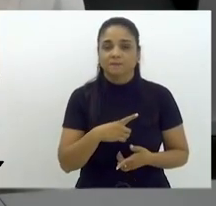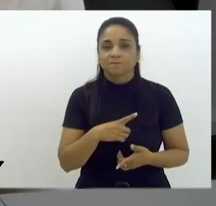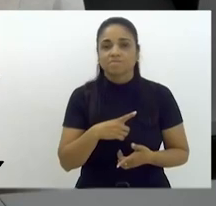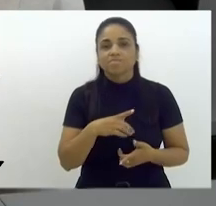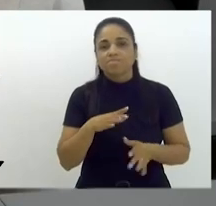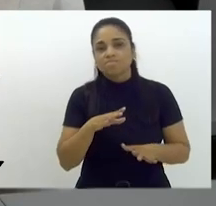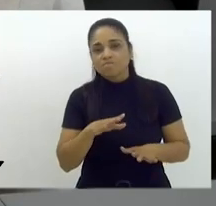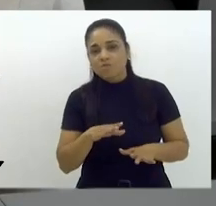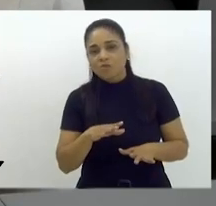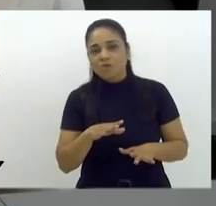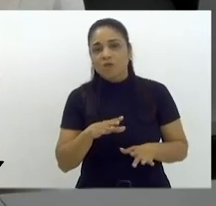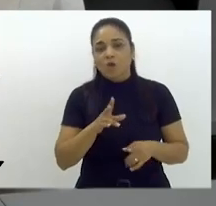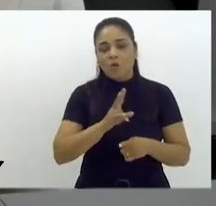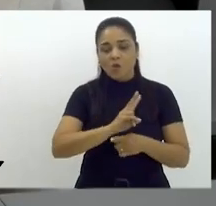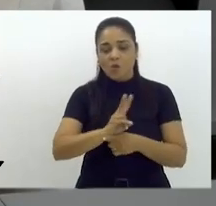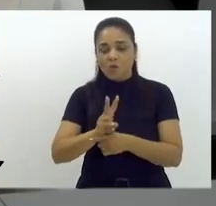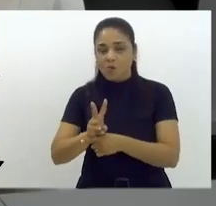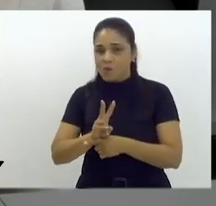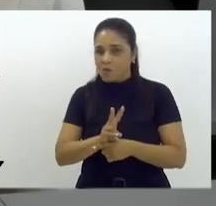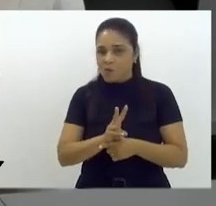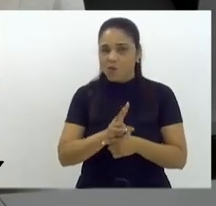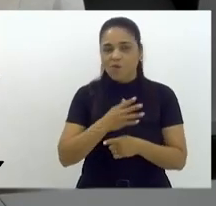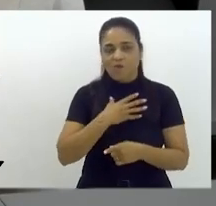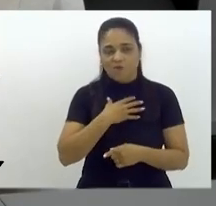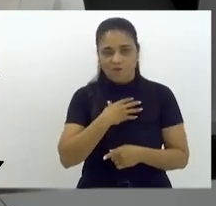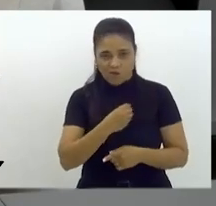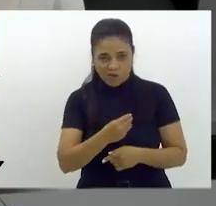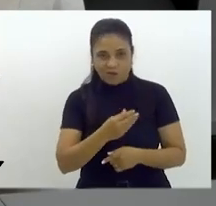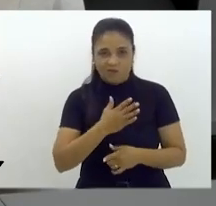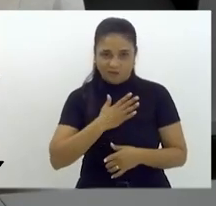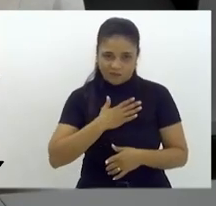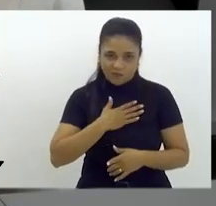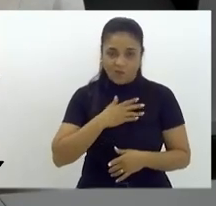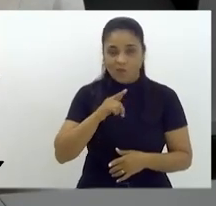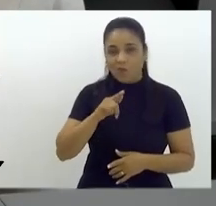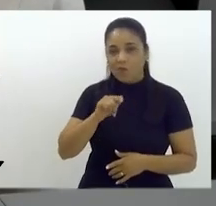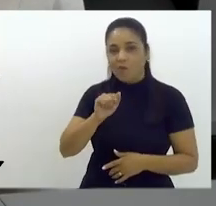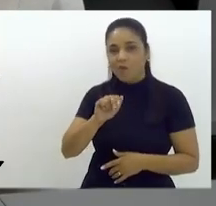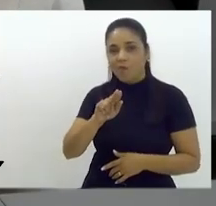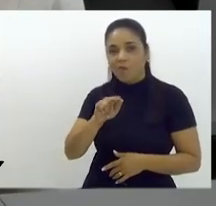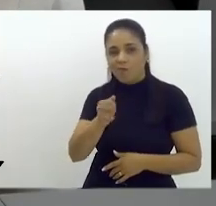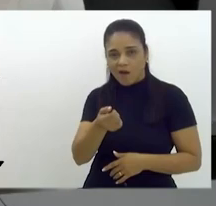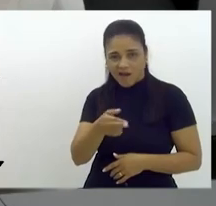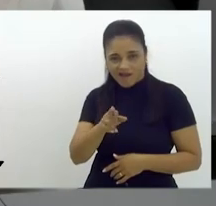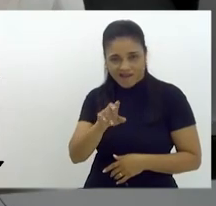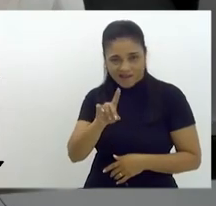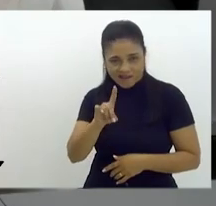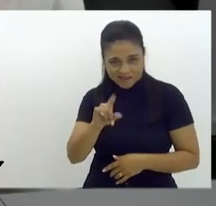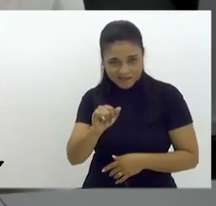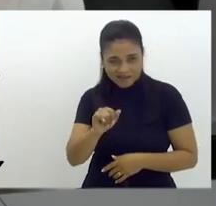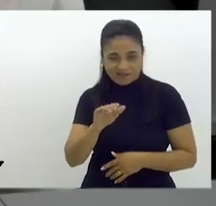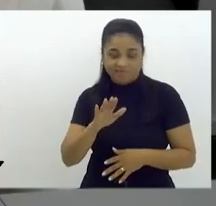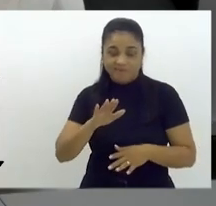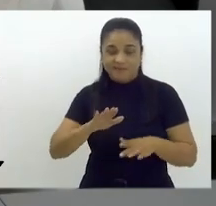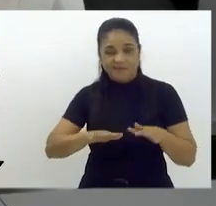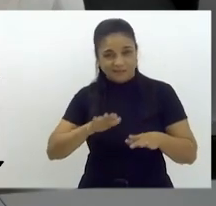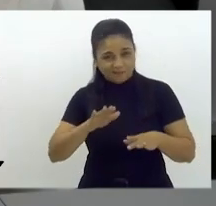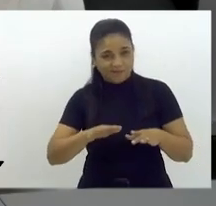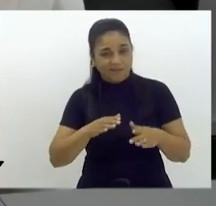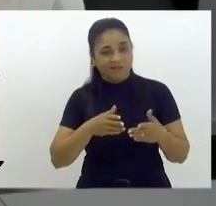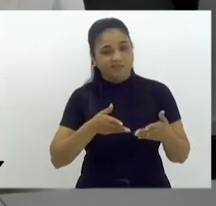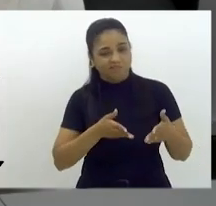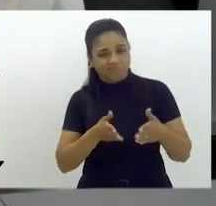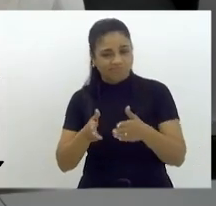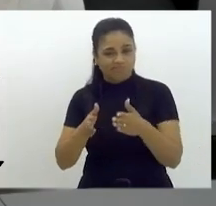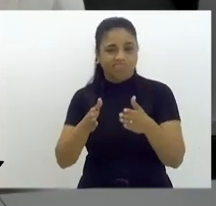de guarda de filhos envolvida aí as coisas às vezes ficam podem ir para